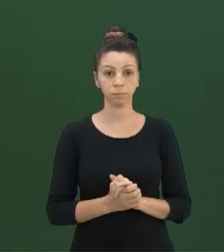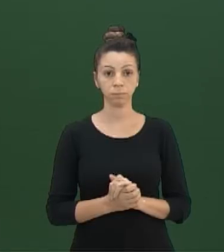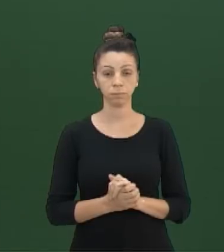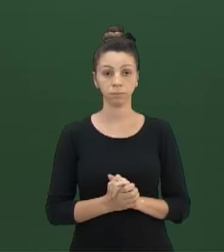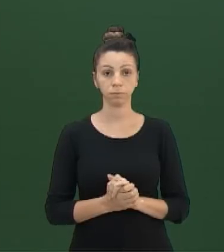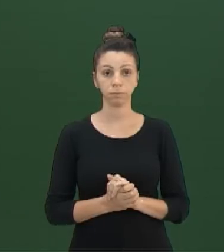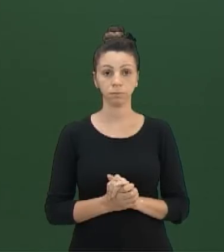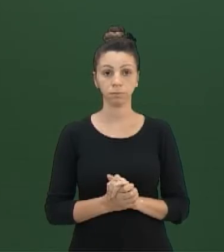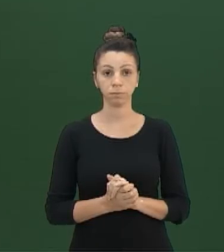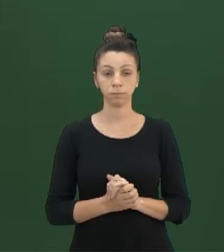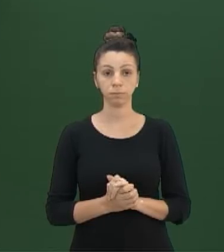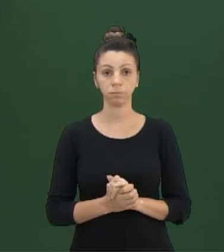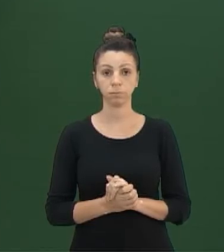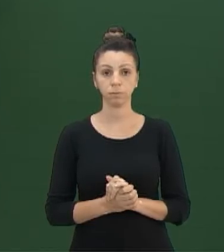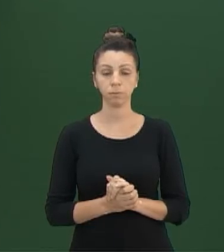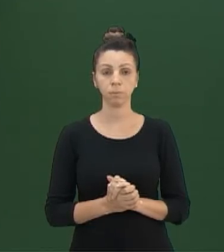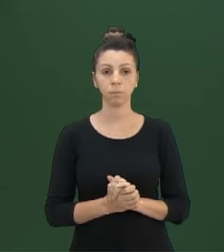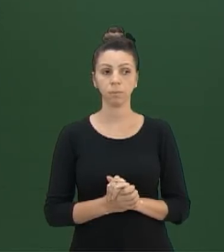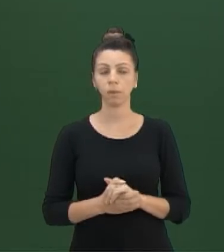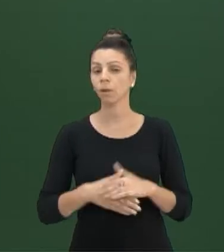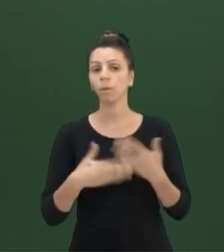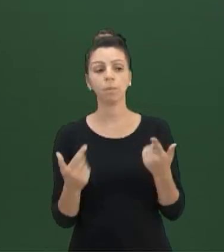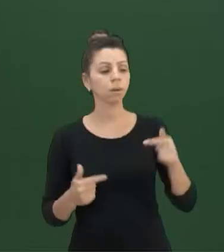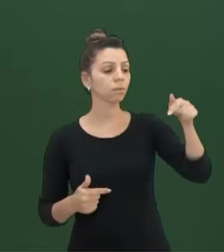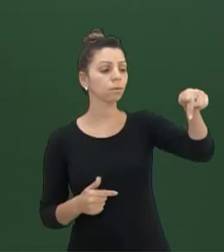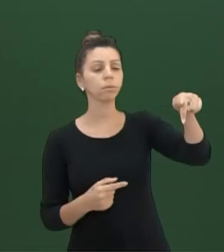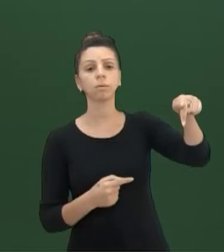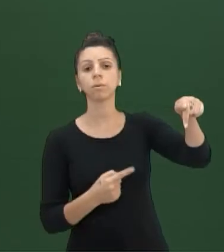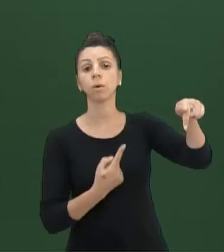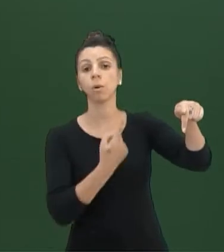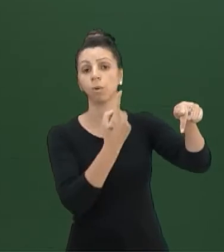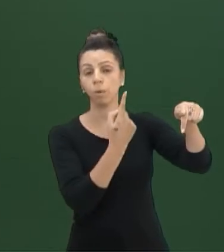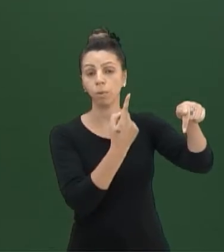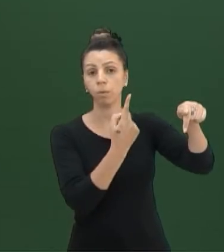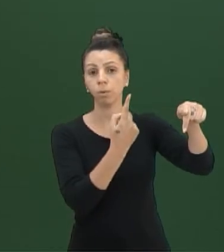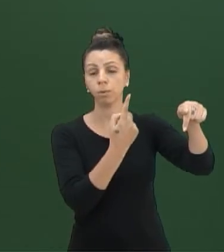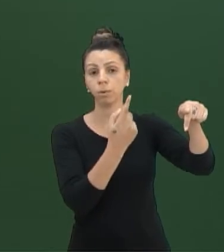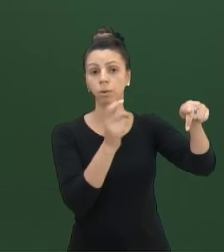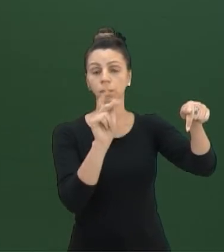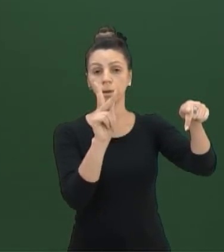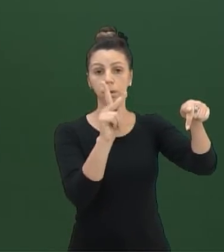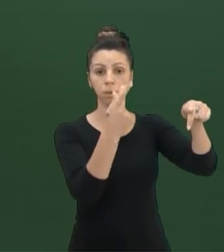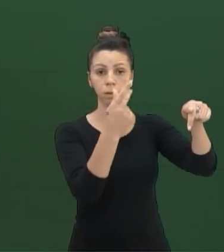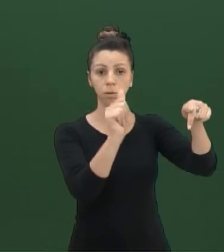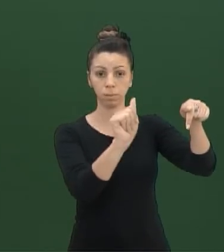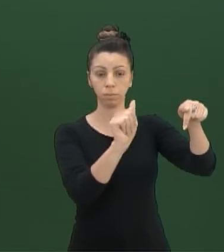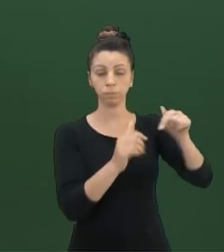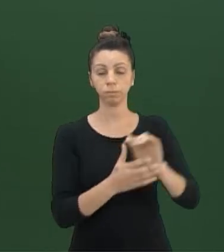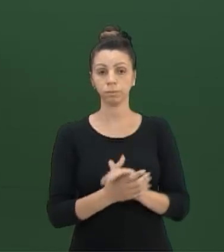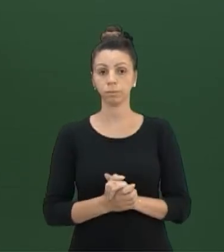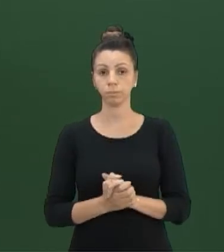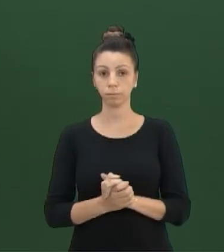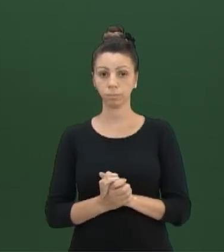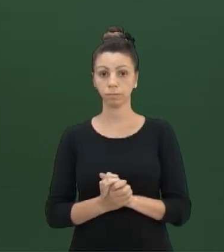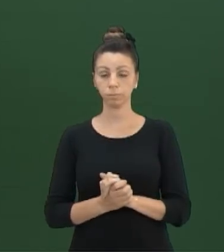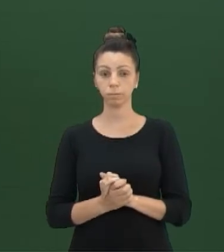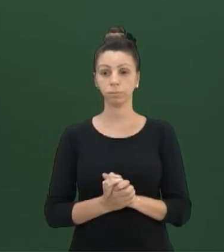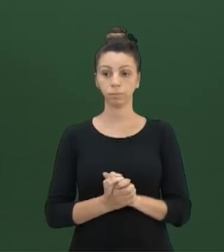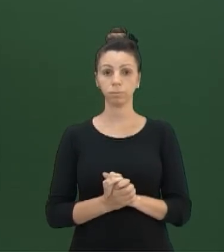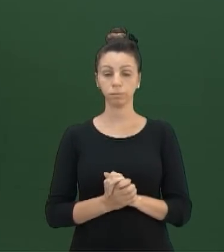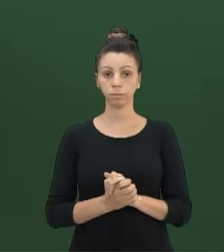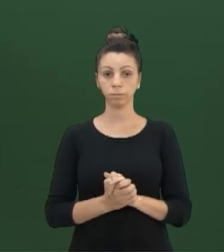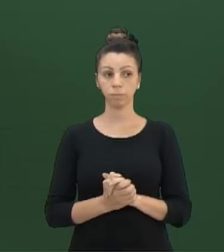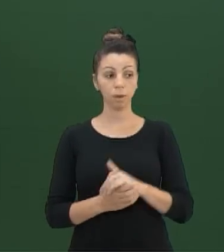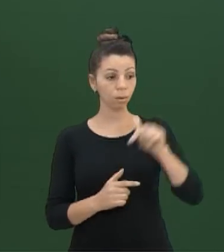Só que, quanto que valia um quarteirão mesmo? 1 hectare. Então, a gente pode dizer também que este valor é